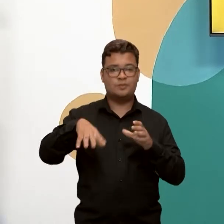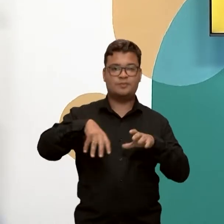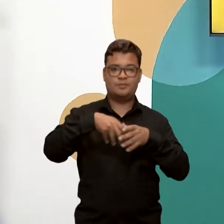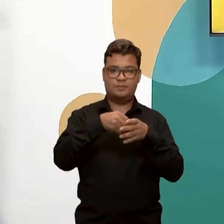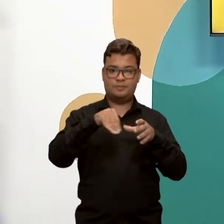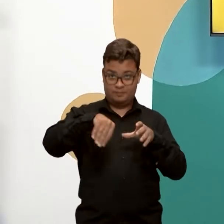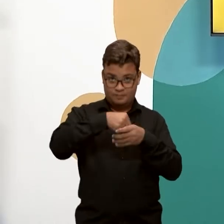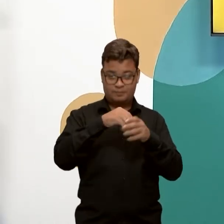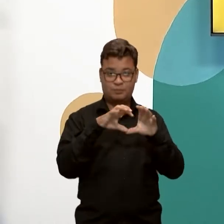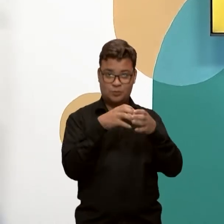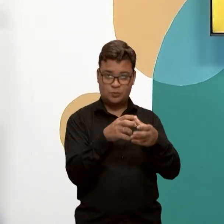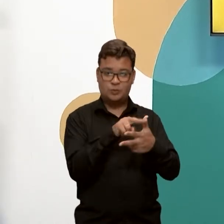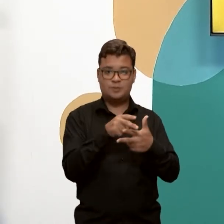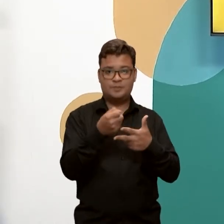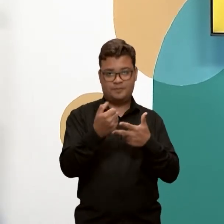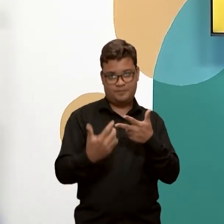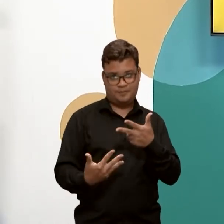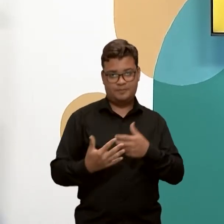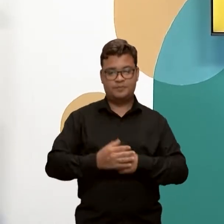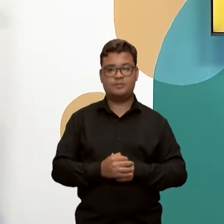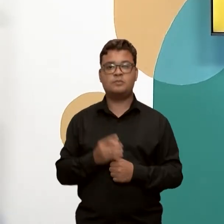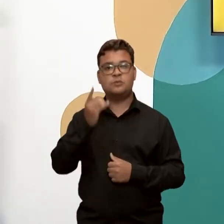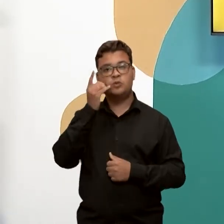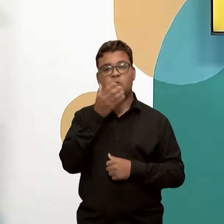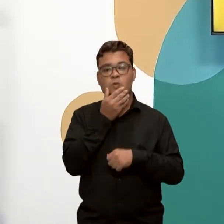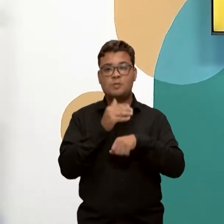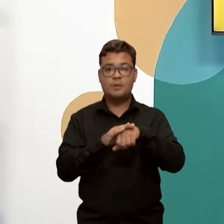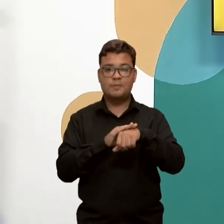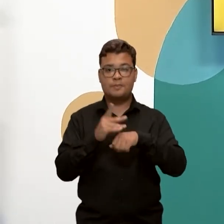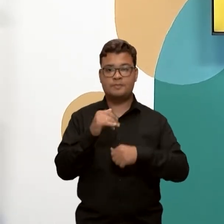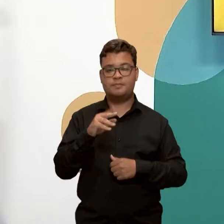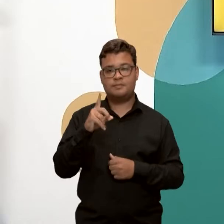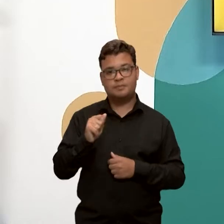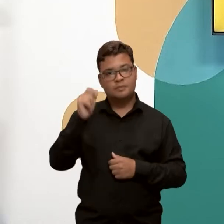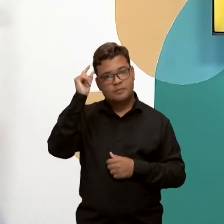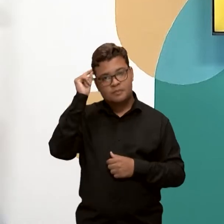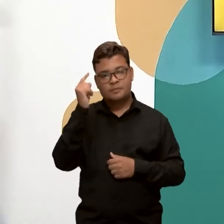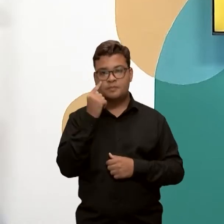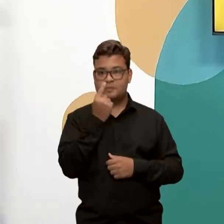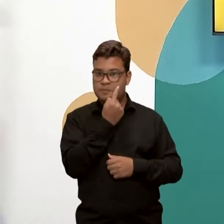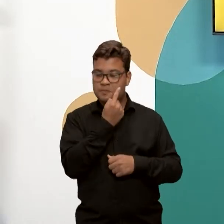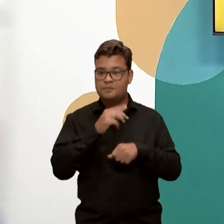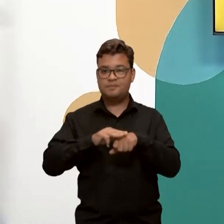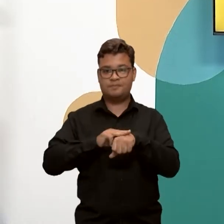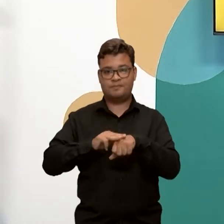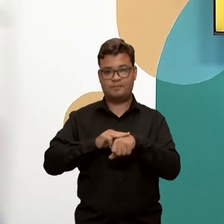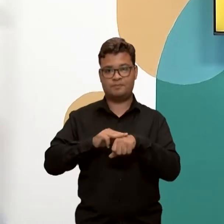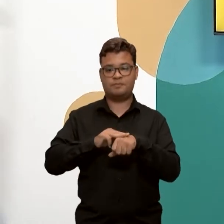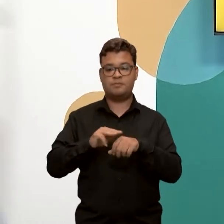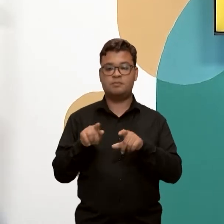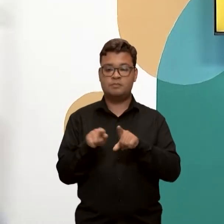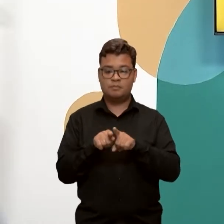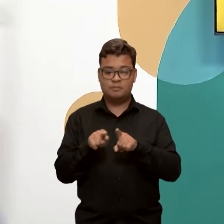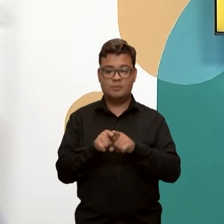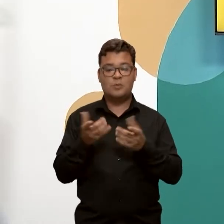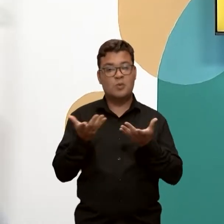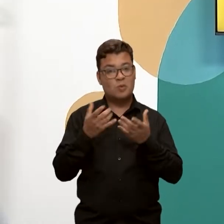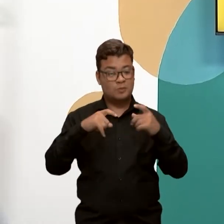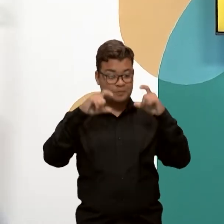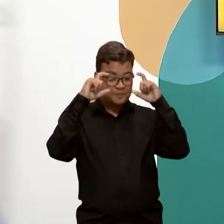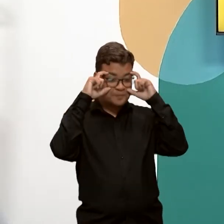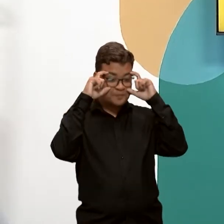do Labitave. O Diogo é um homem de pele parda, com cabelos e olhos castanhos e que hoje está